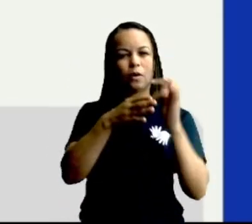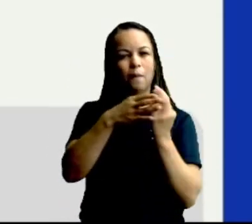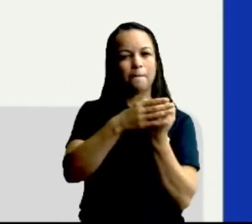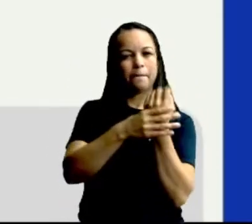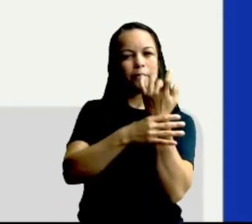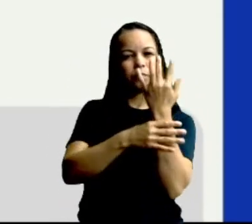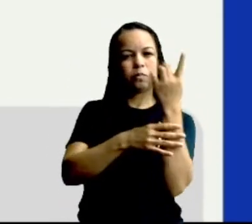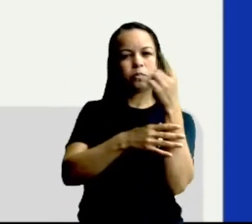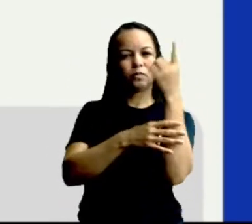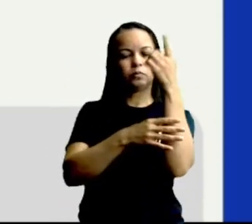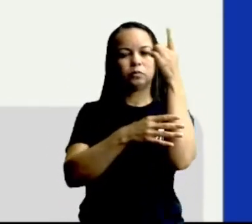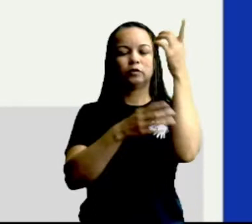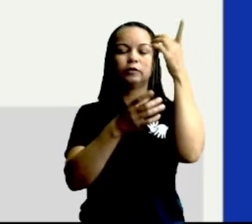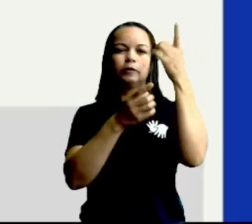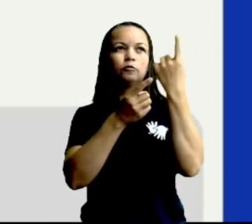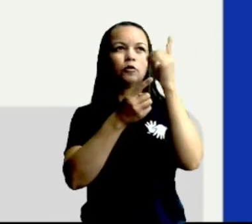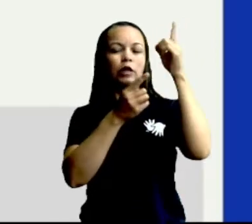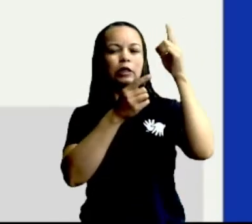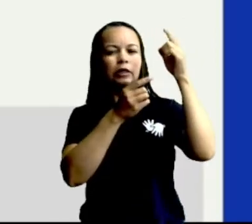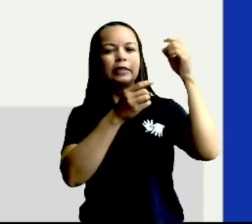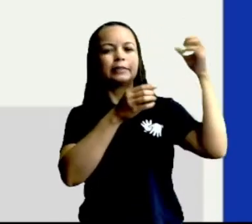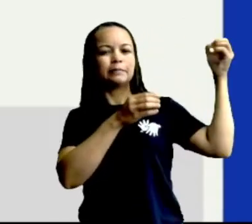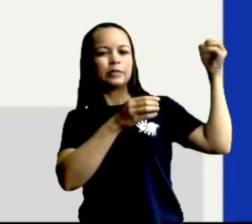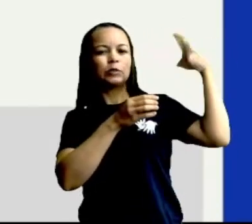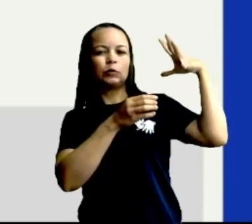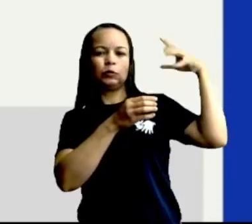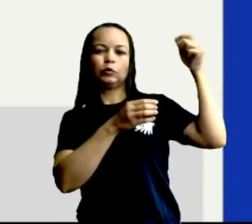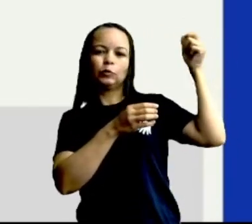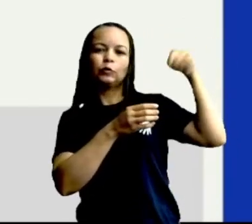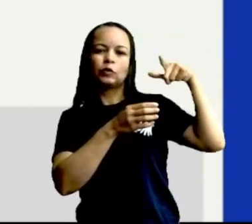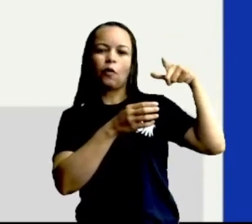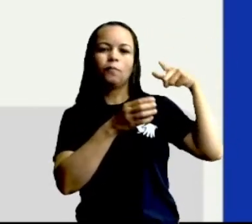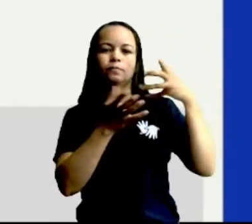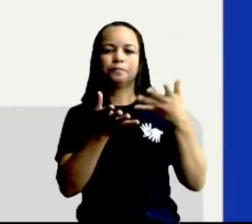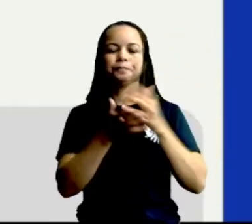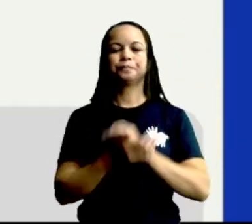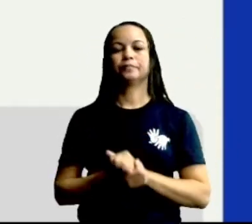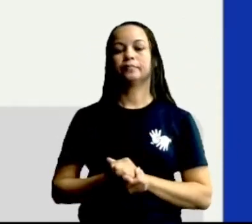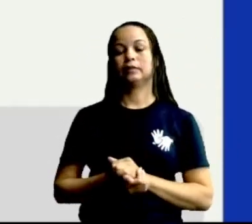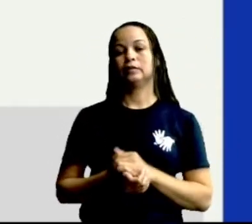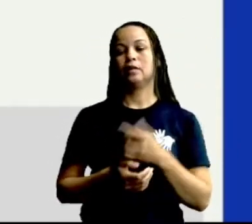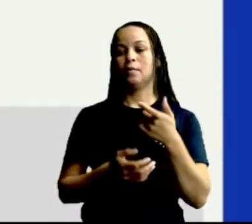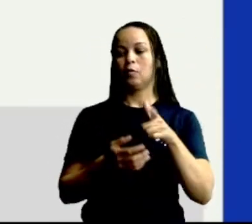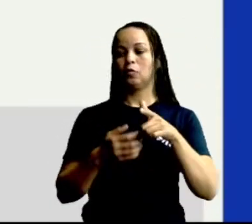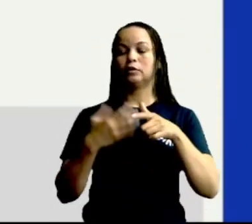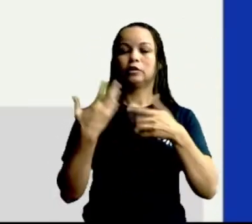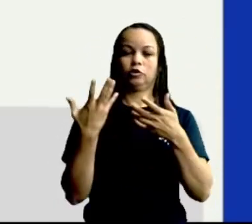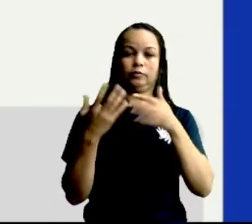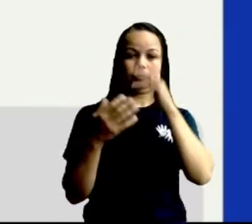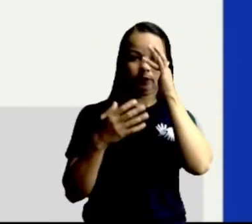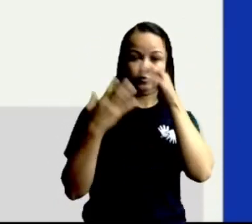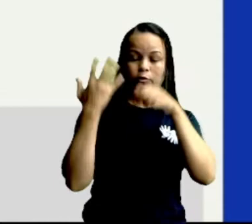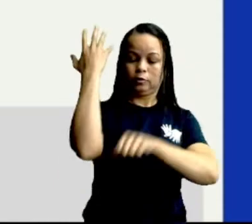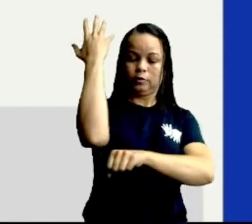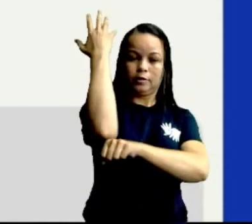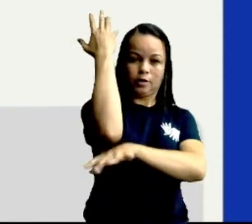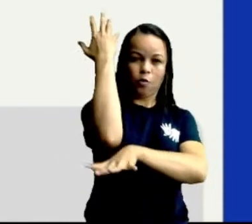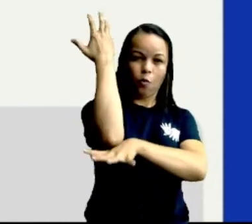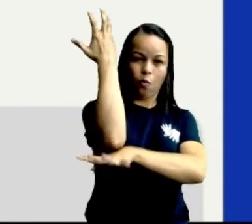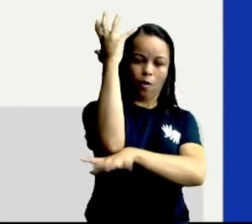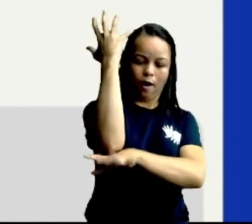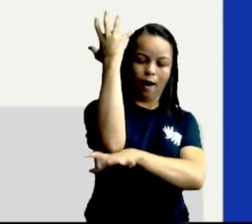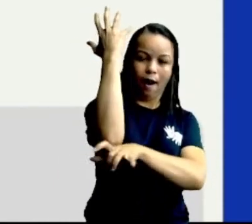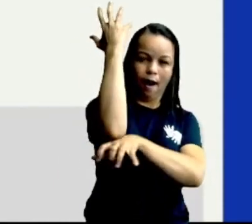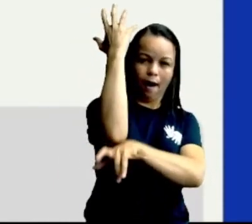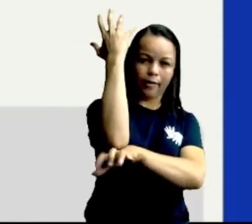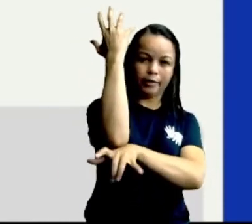estatura, ela vai recebendo mais a iluminação do sol. Plantas com raízes abundantes,